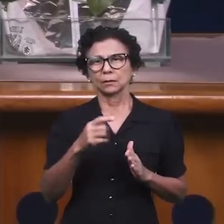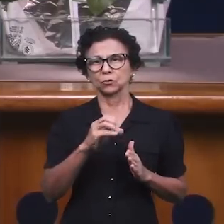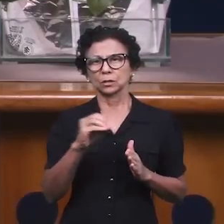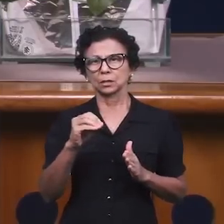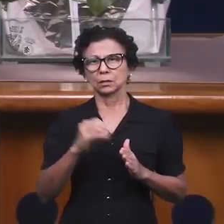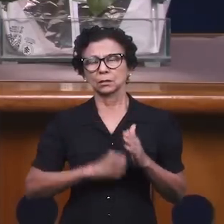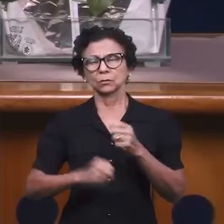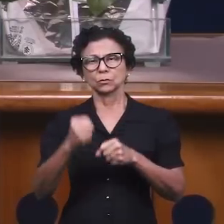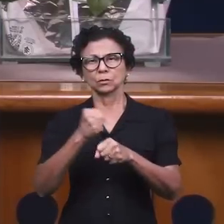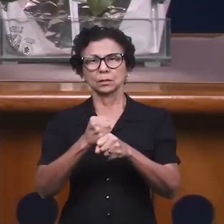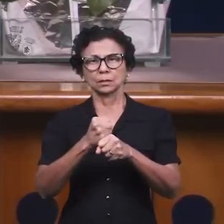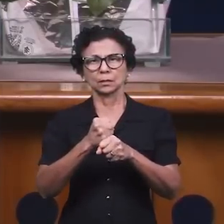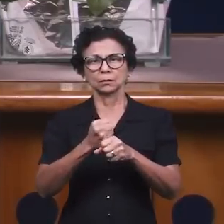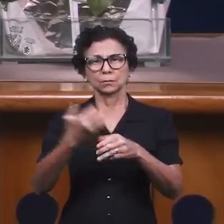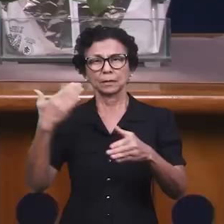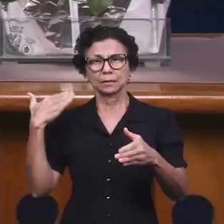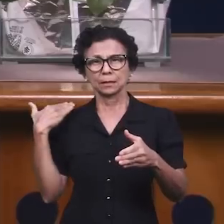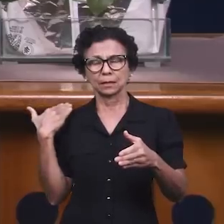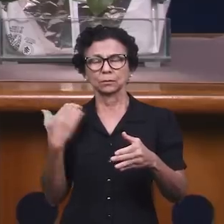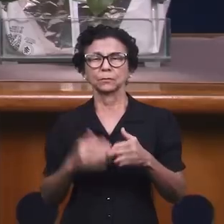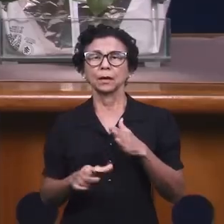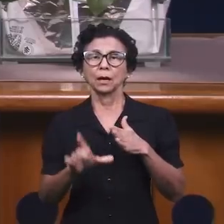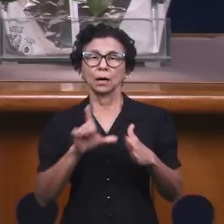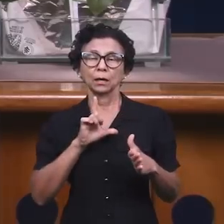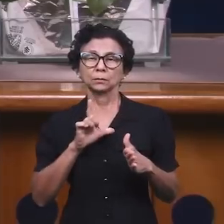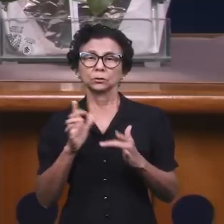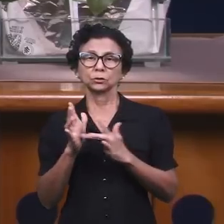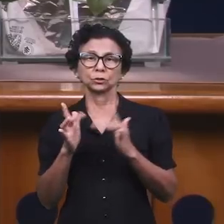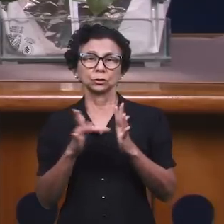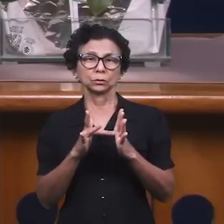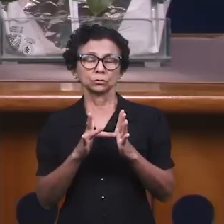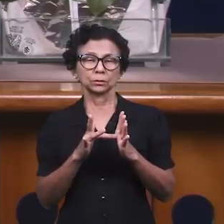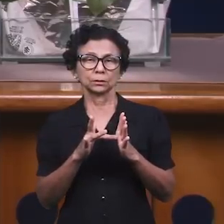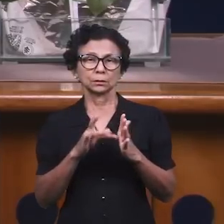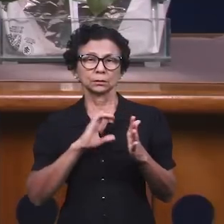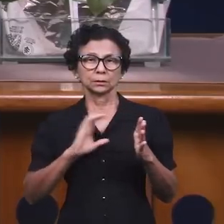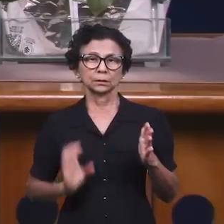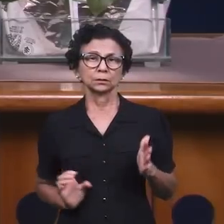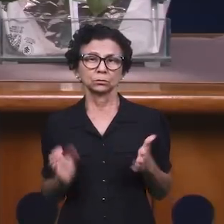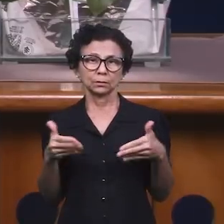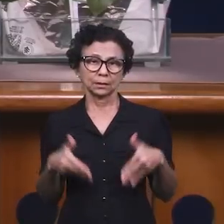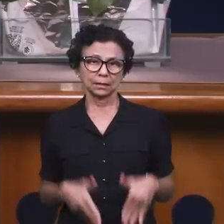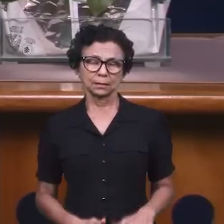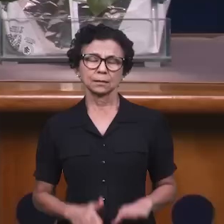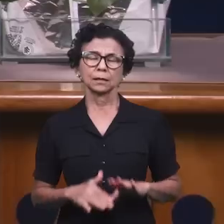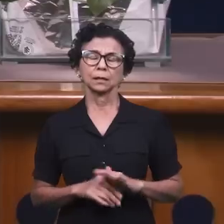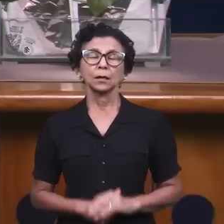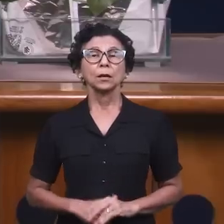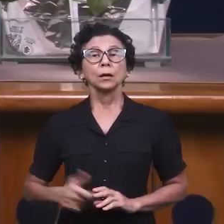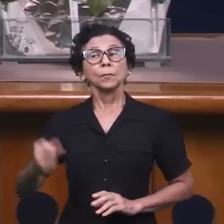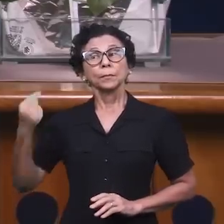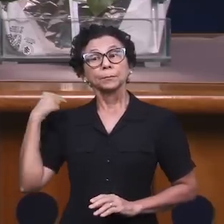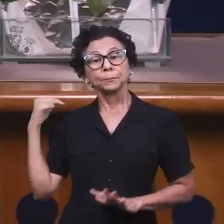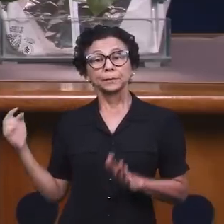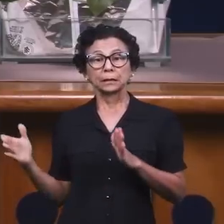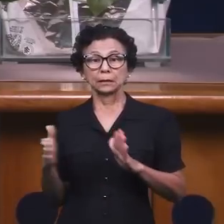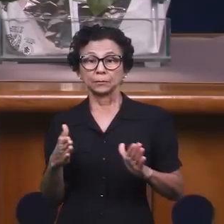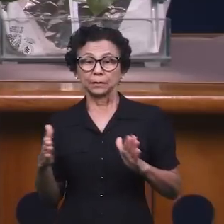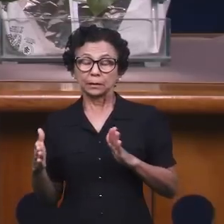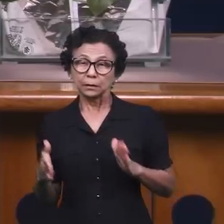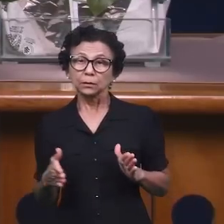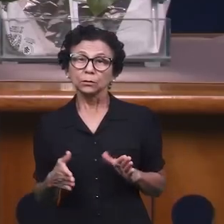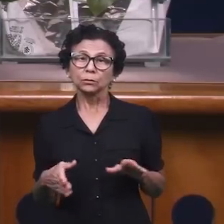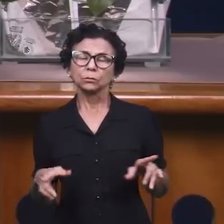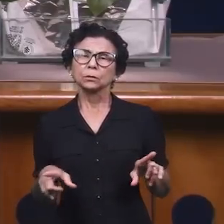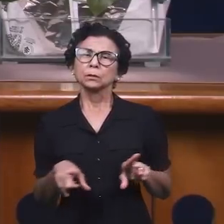dele, mas outros profetas, da mesma forma, começaram a externar esse desejo de